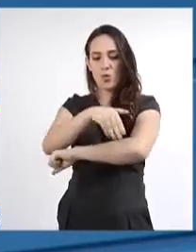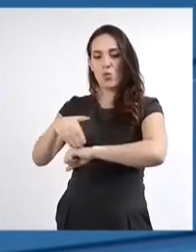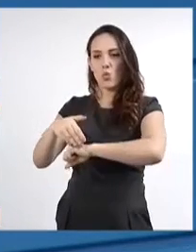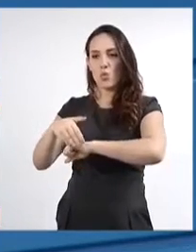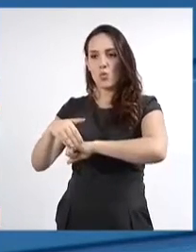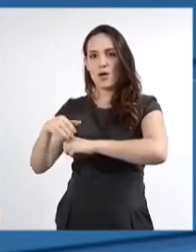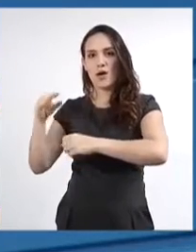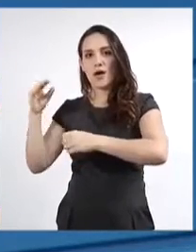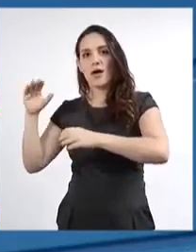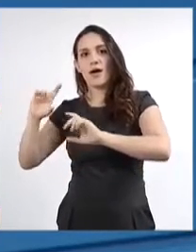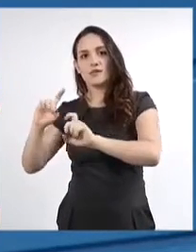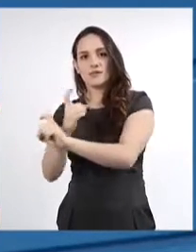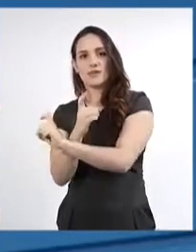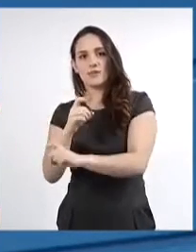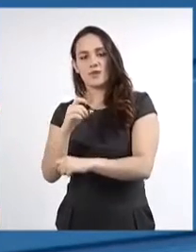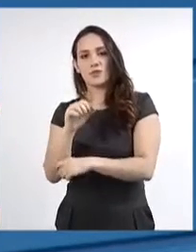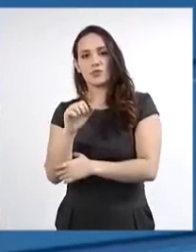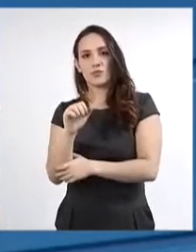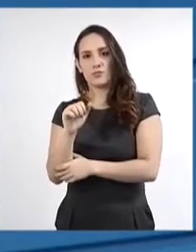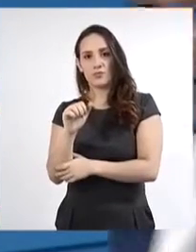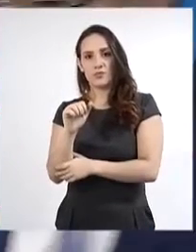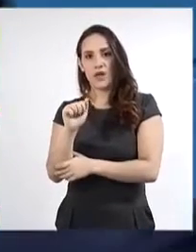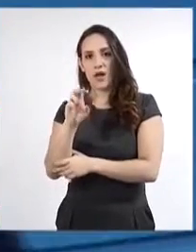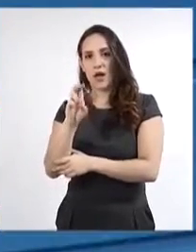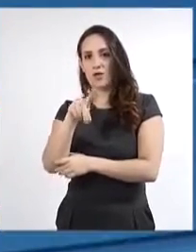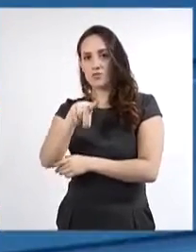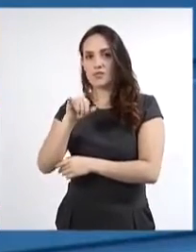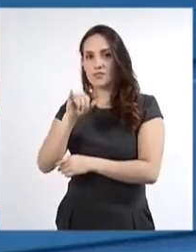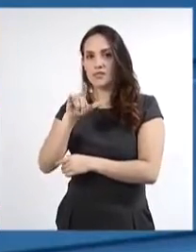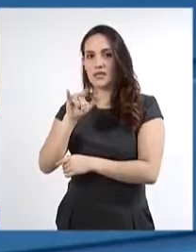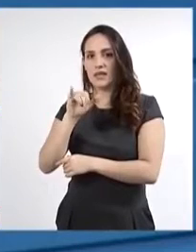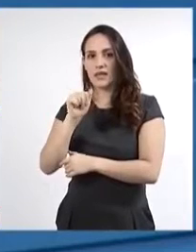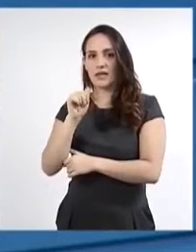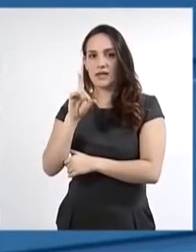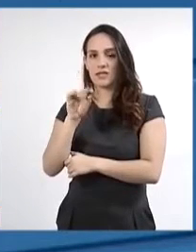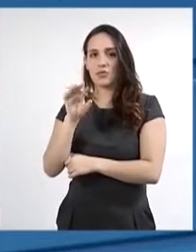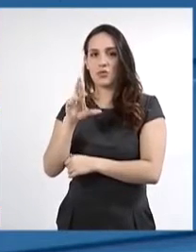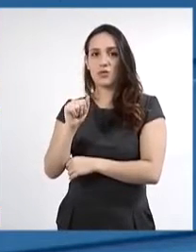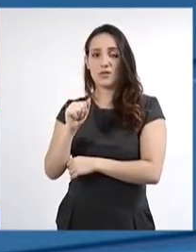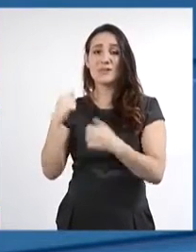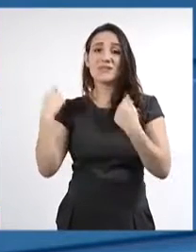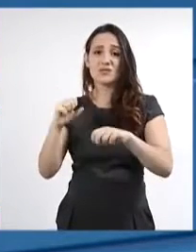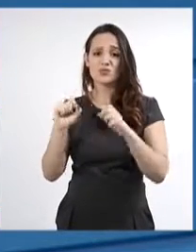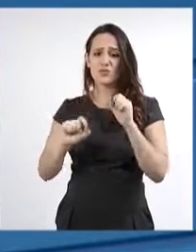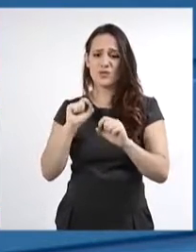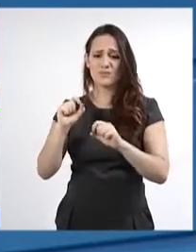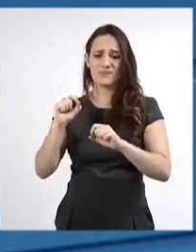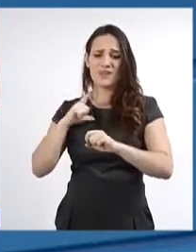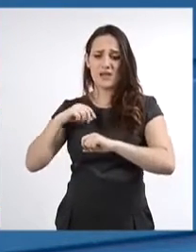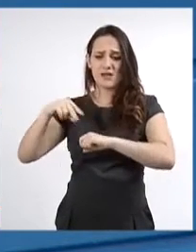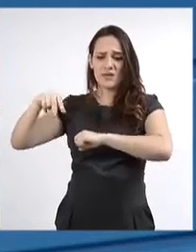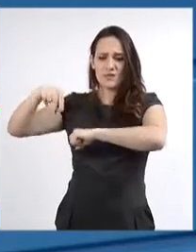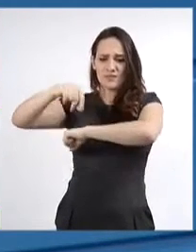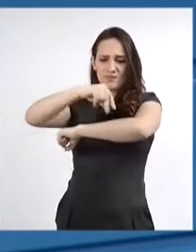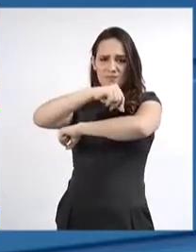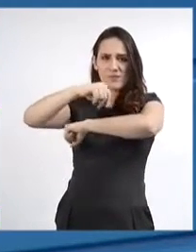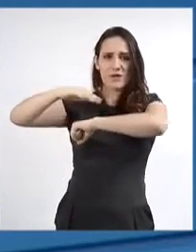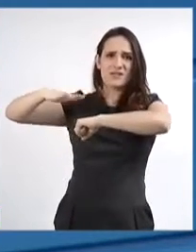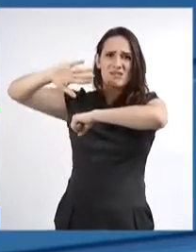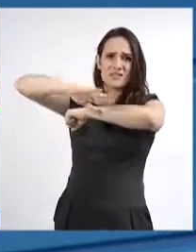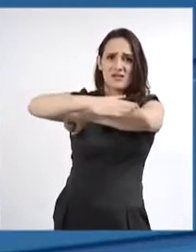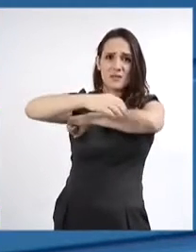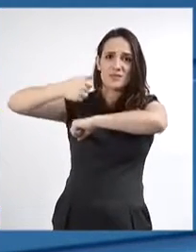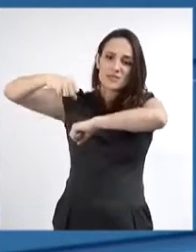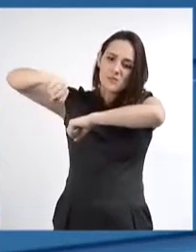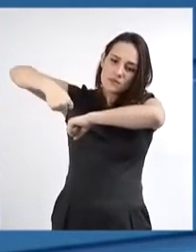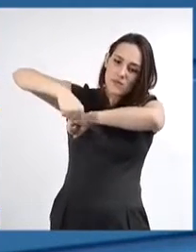rodovia MS-180, para que a mesma receba o cascalhamento e patrulhamento. A pré-indicação encontra justificativa